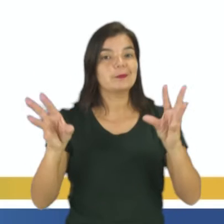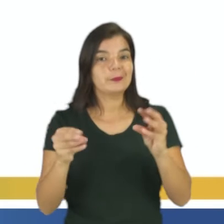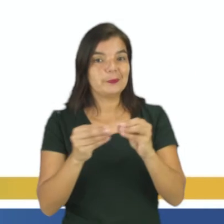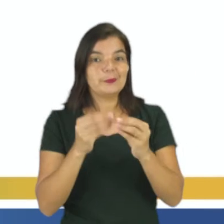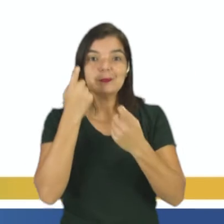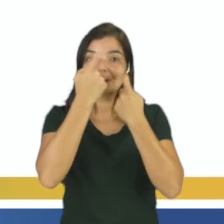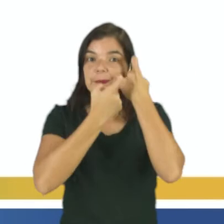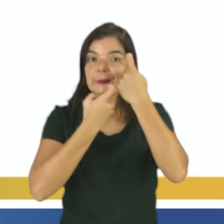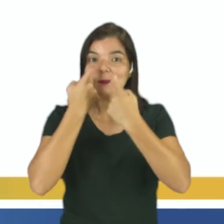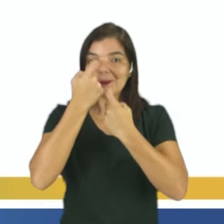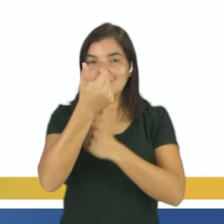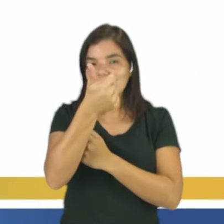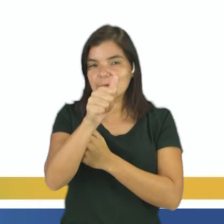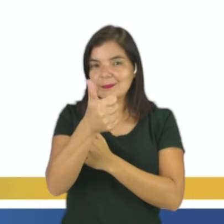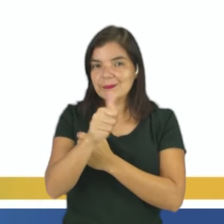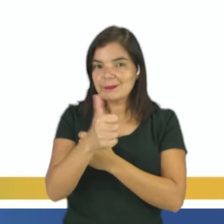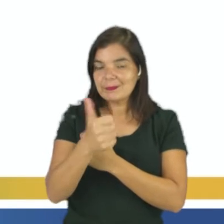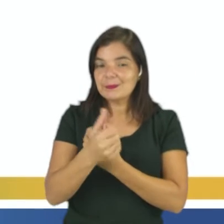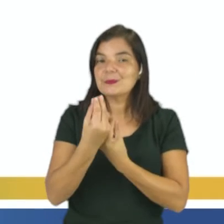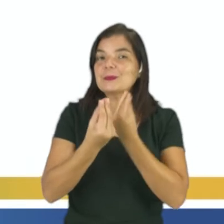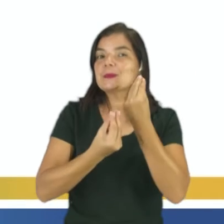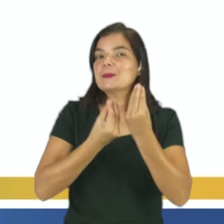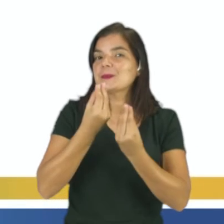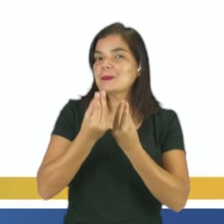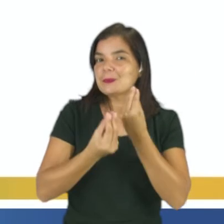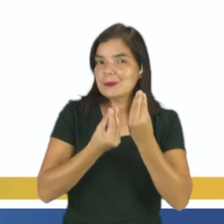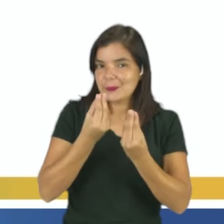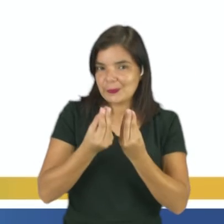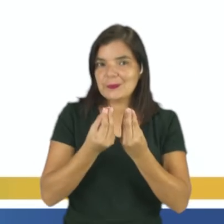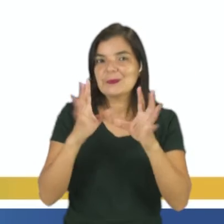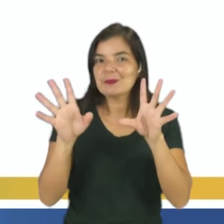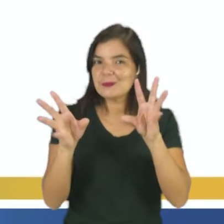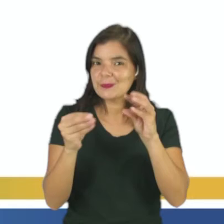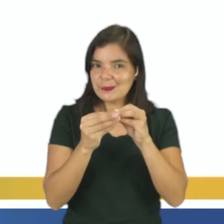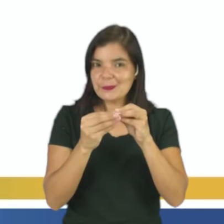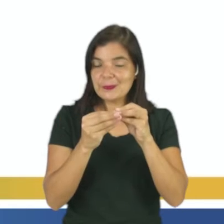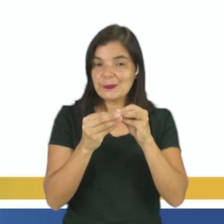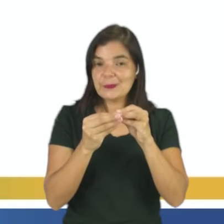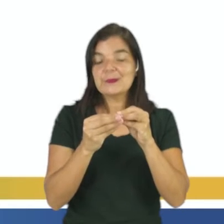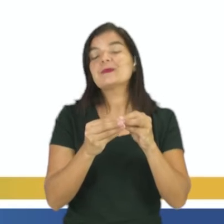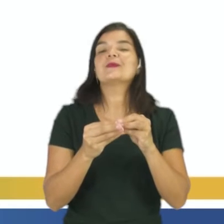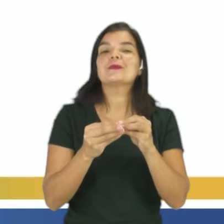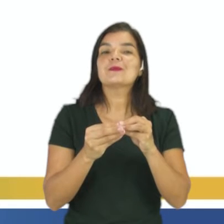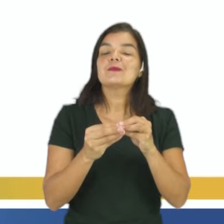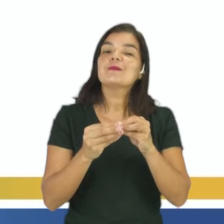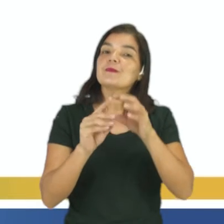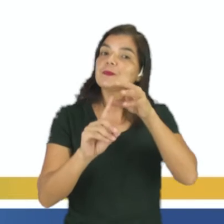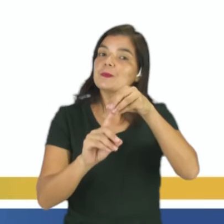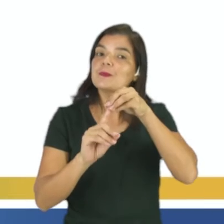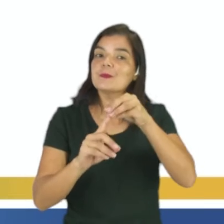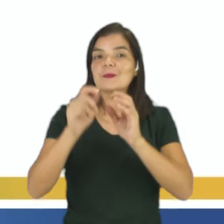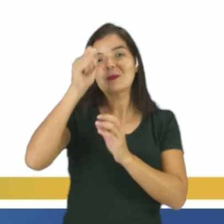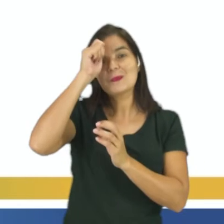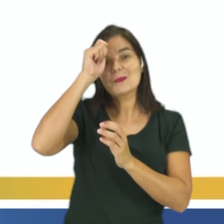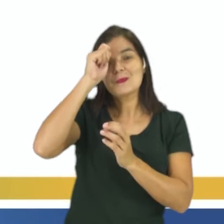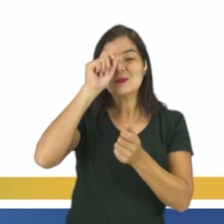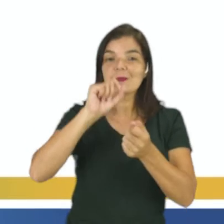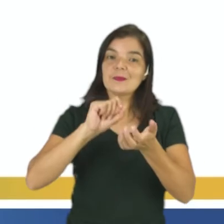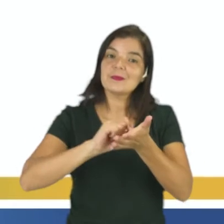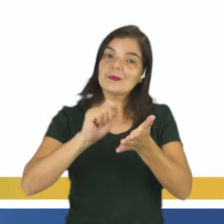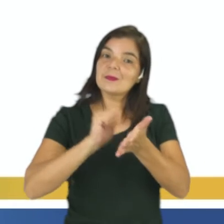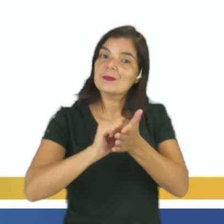resenha preocupa-se em analisar a forma resenhada, o objetivo do autor em